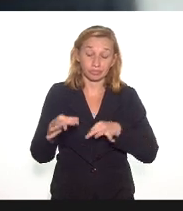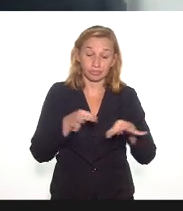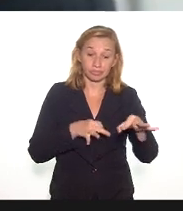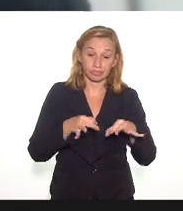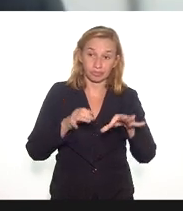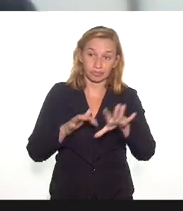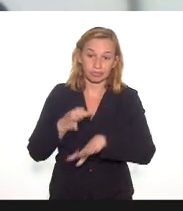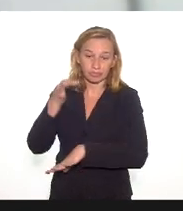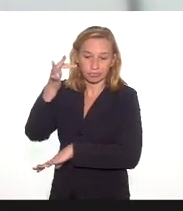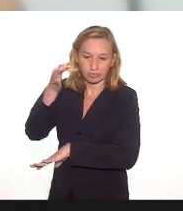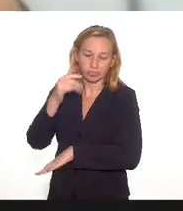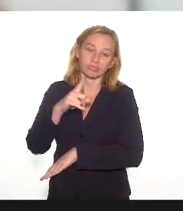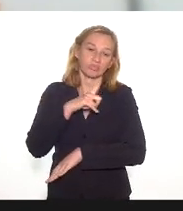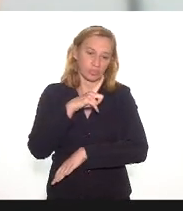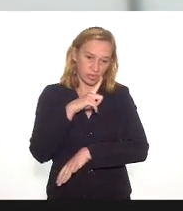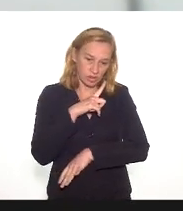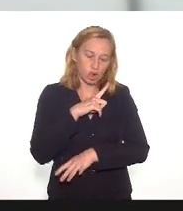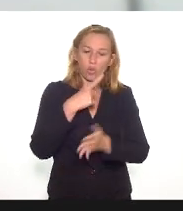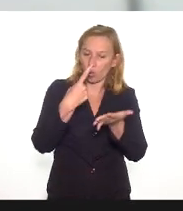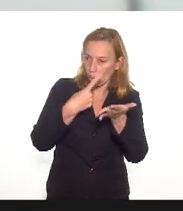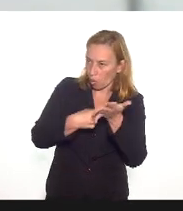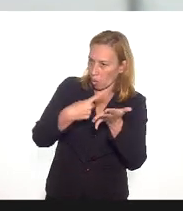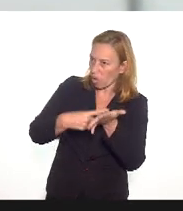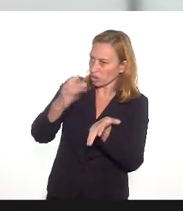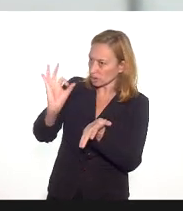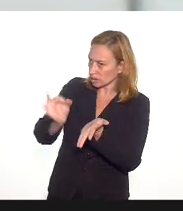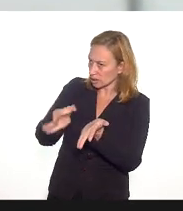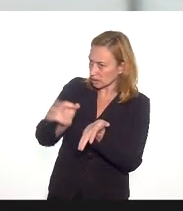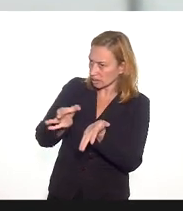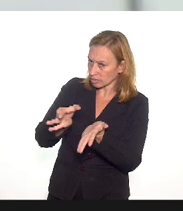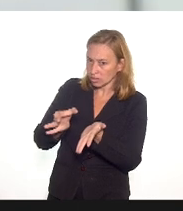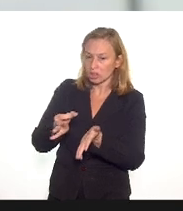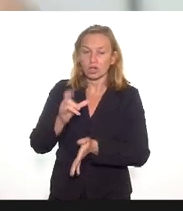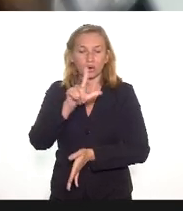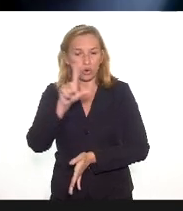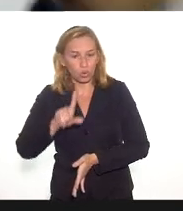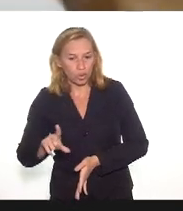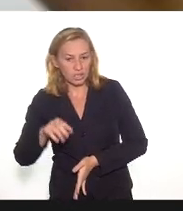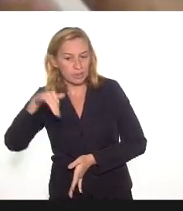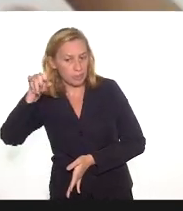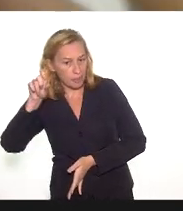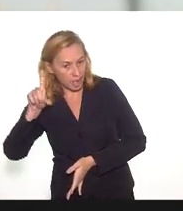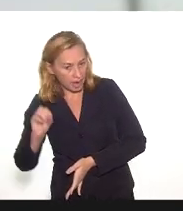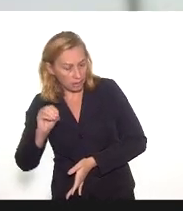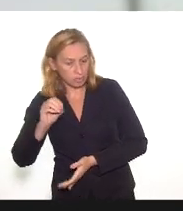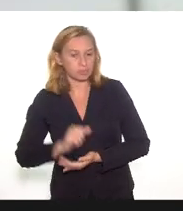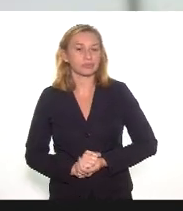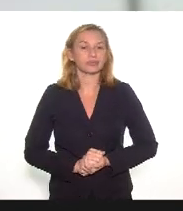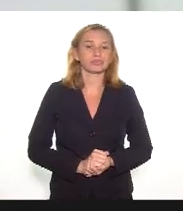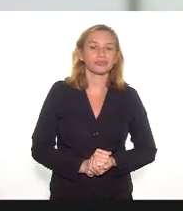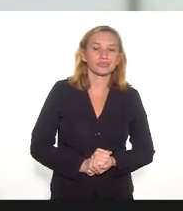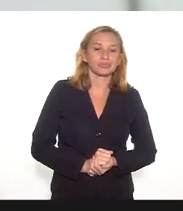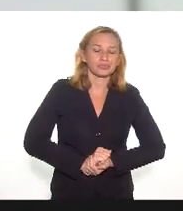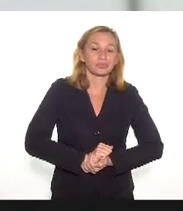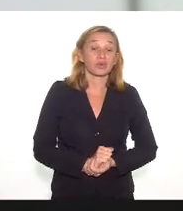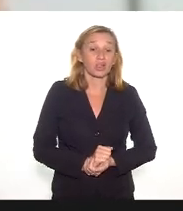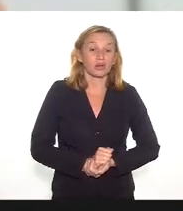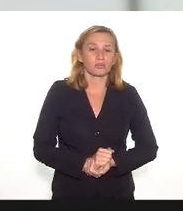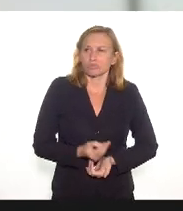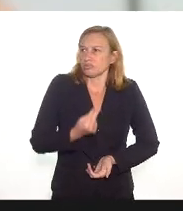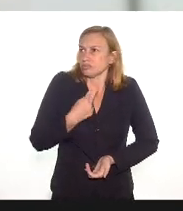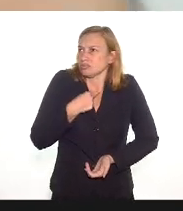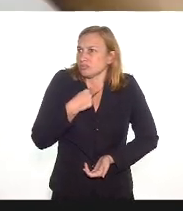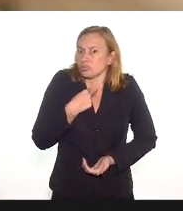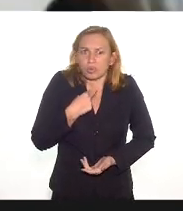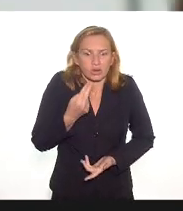o futuro. Concordo plenamente com o Luiz Melo. Planejamento para o futuro. E não podemos